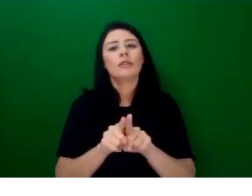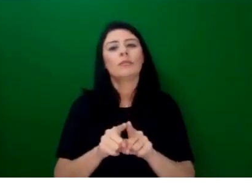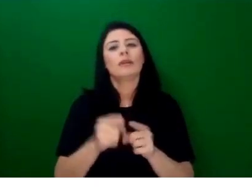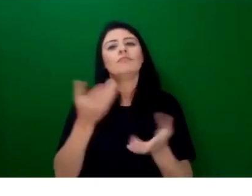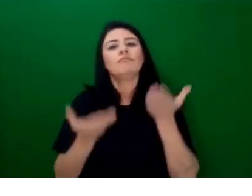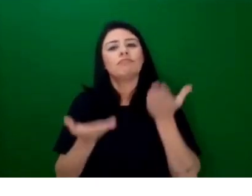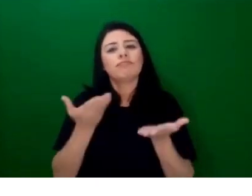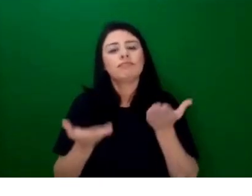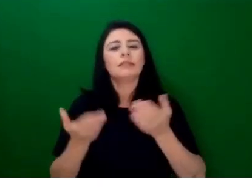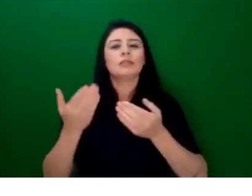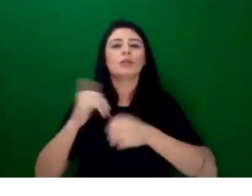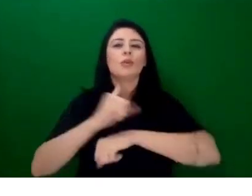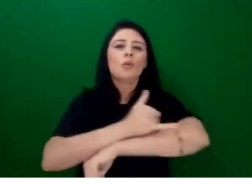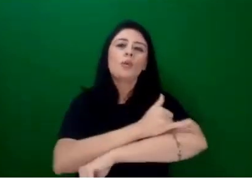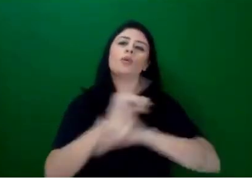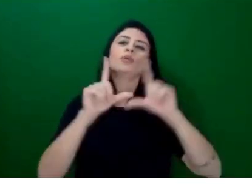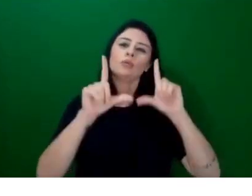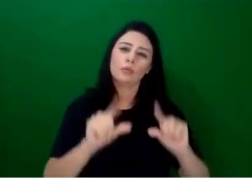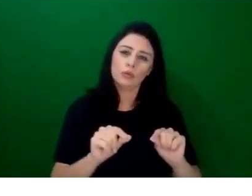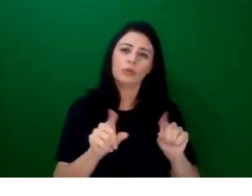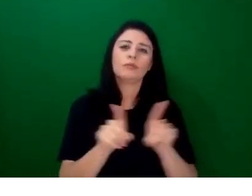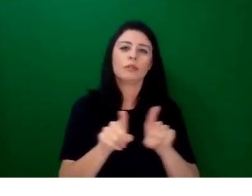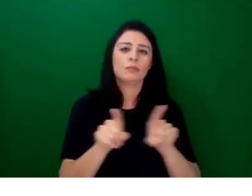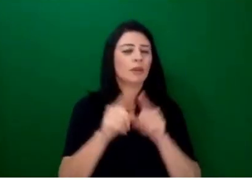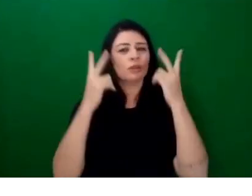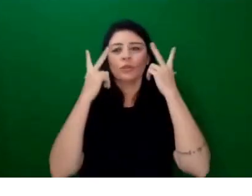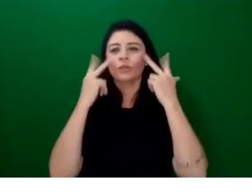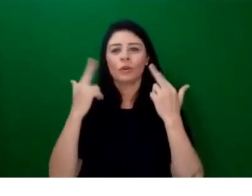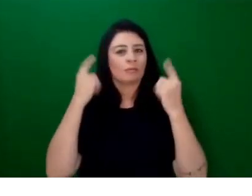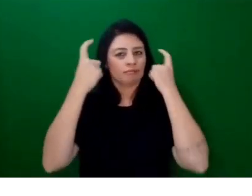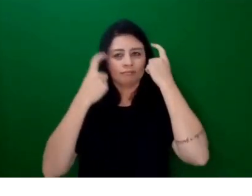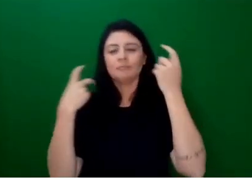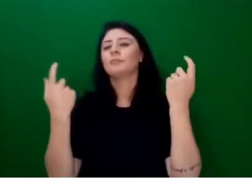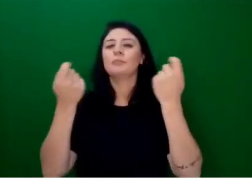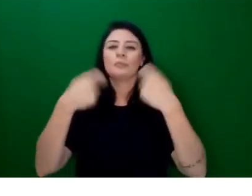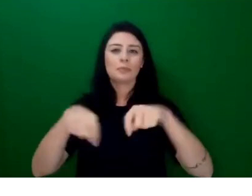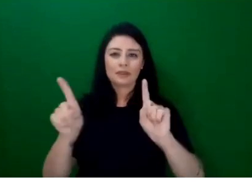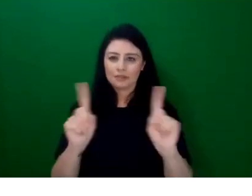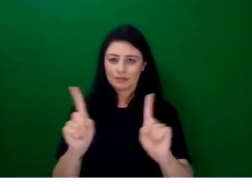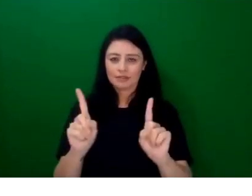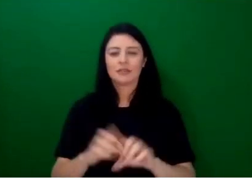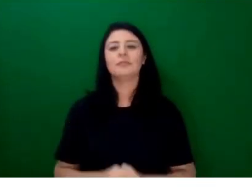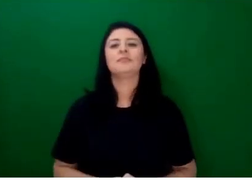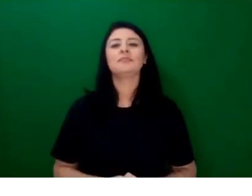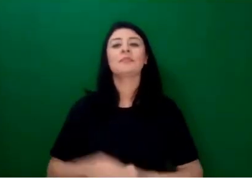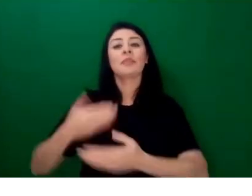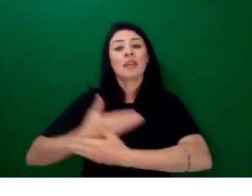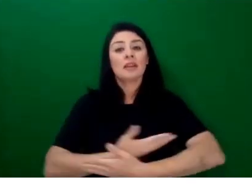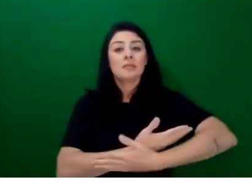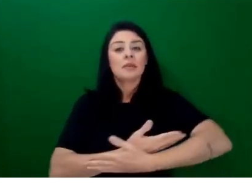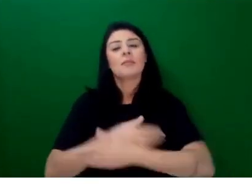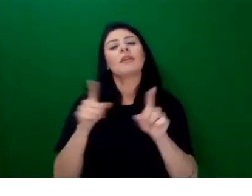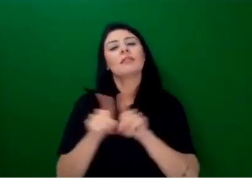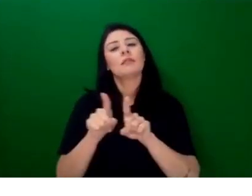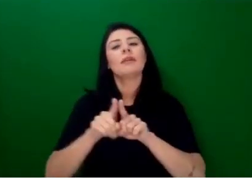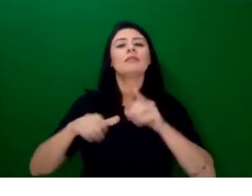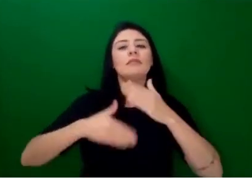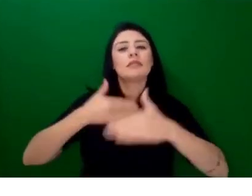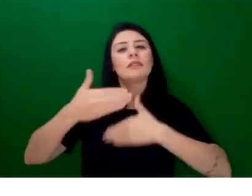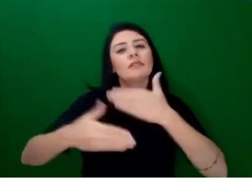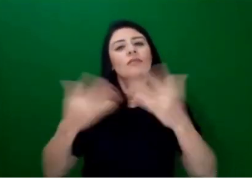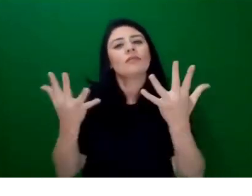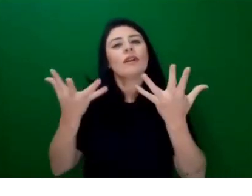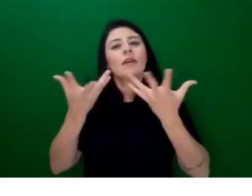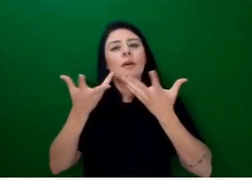do ganho de peso também. Então é normal, não precisa se preocupar. O bebê ele também desenvolve algumas